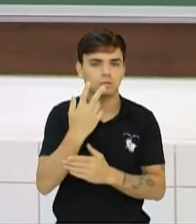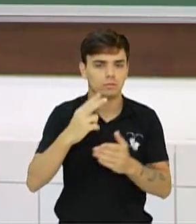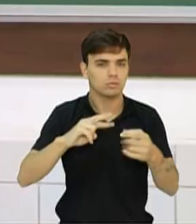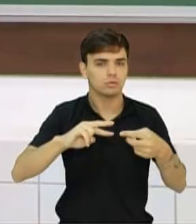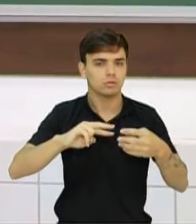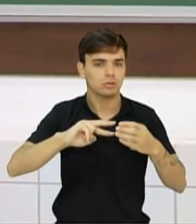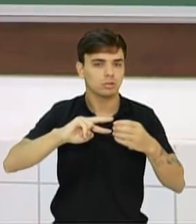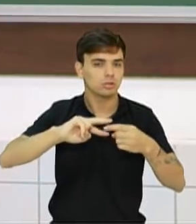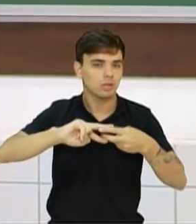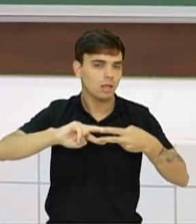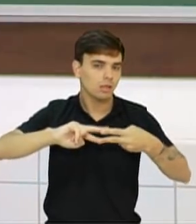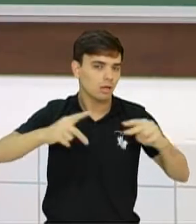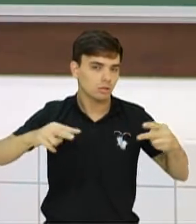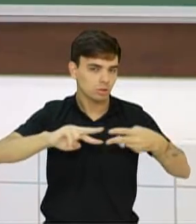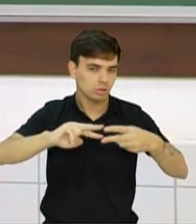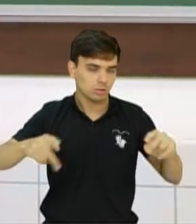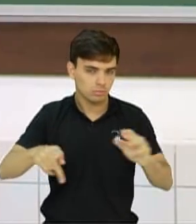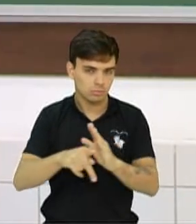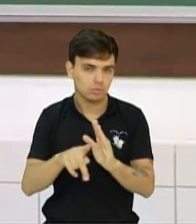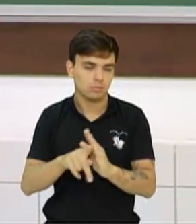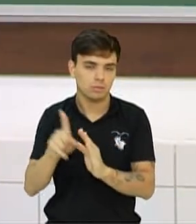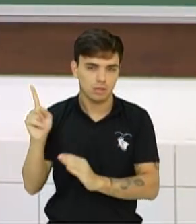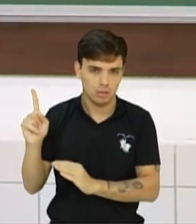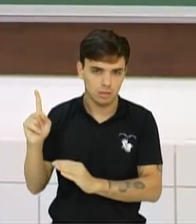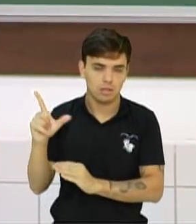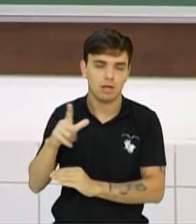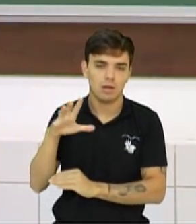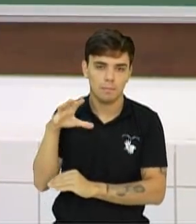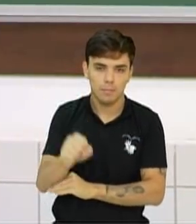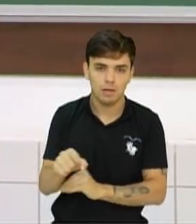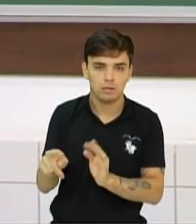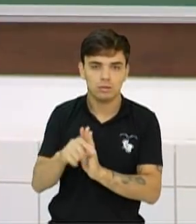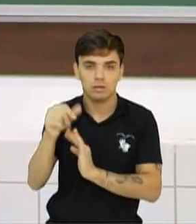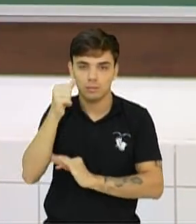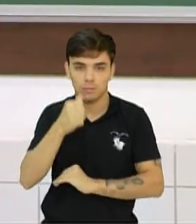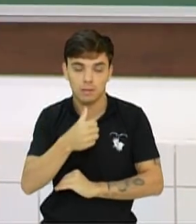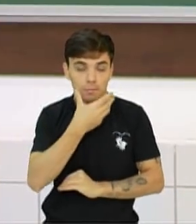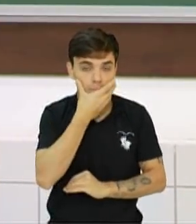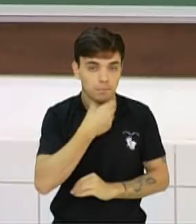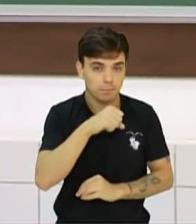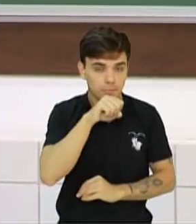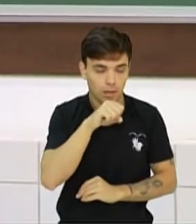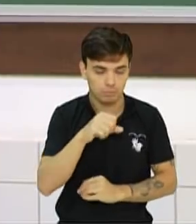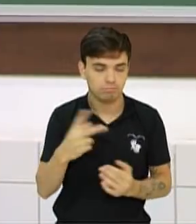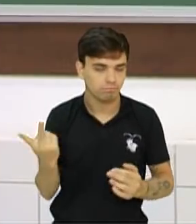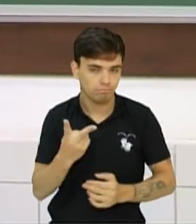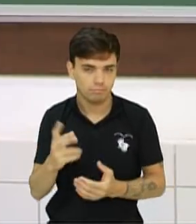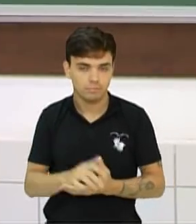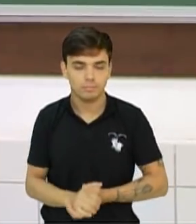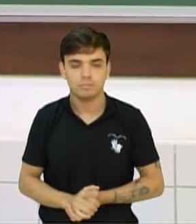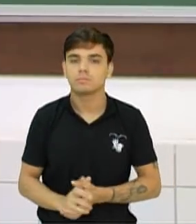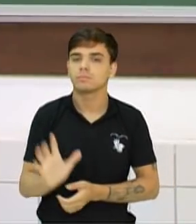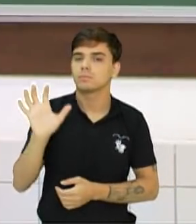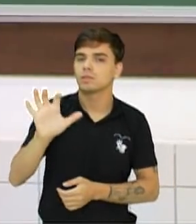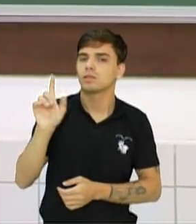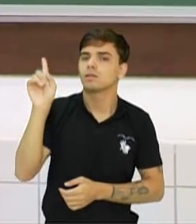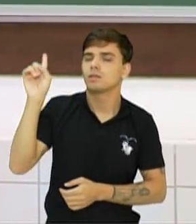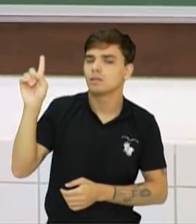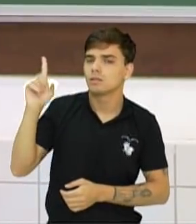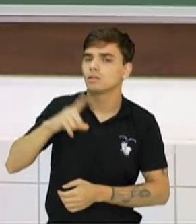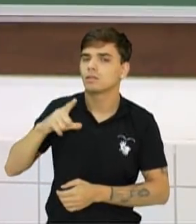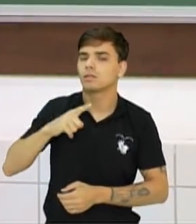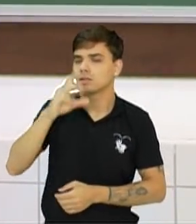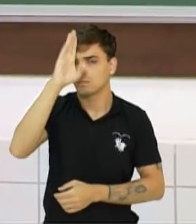produção de uma proteína. Isso aqui nós herdamos, tanto do pai quanto da mãe. É isso aqui que vai originar,